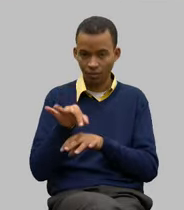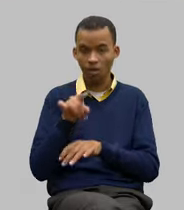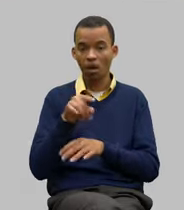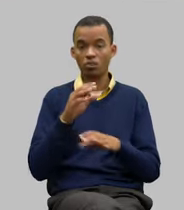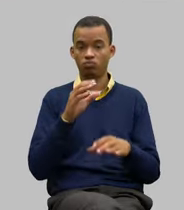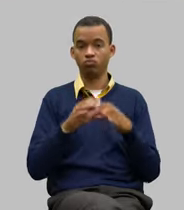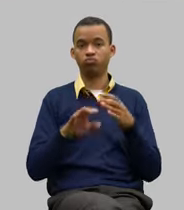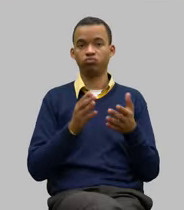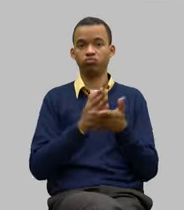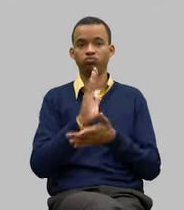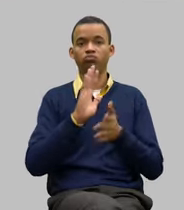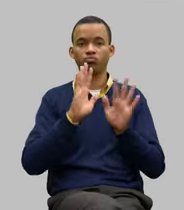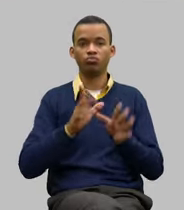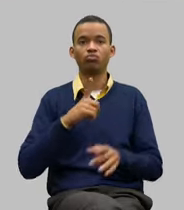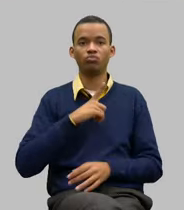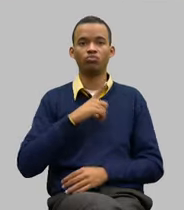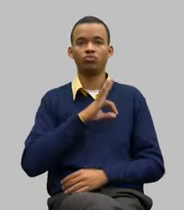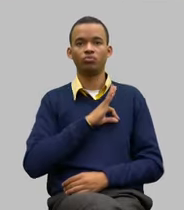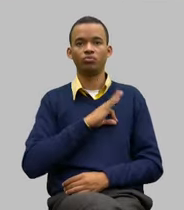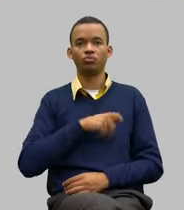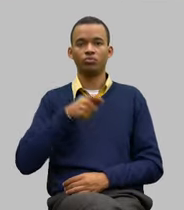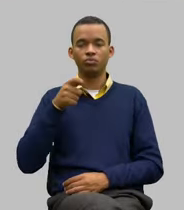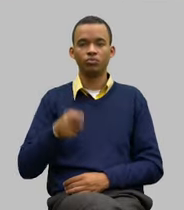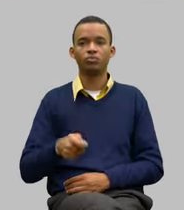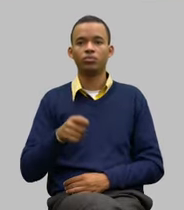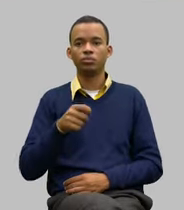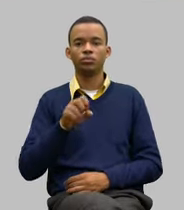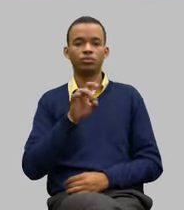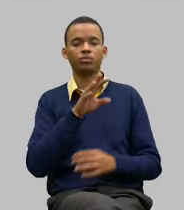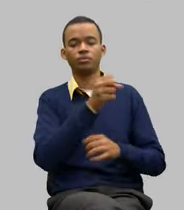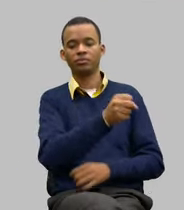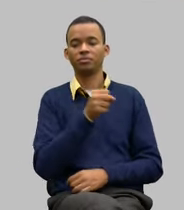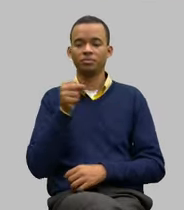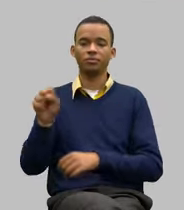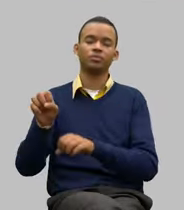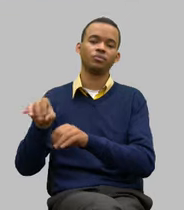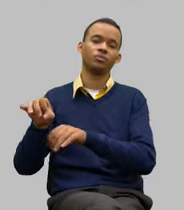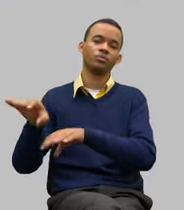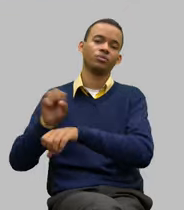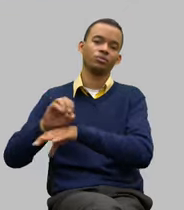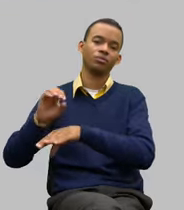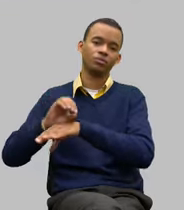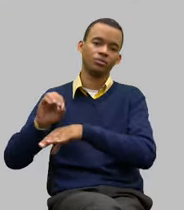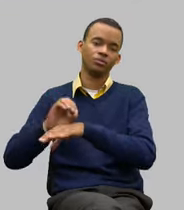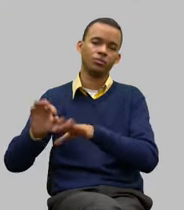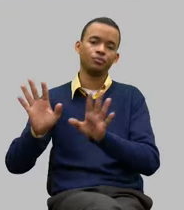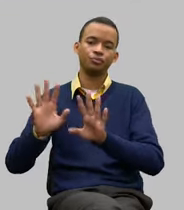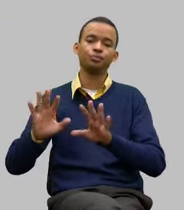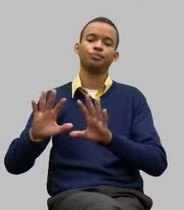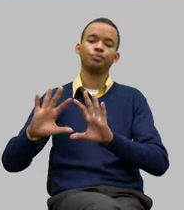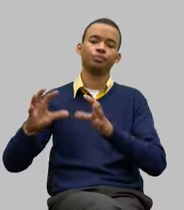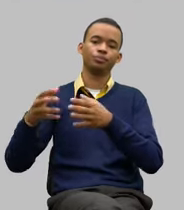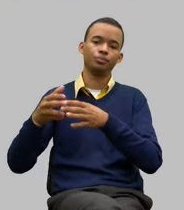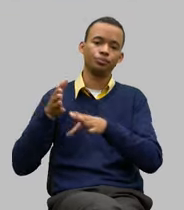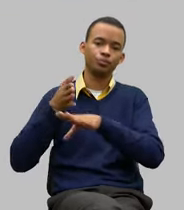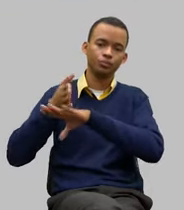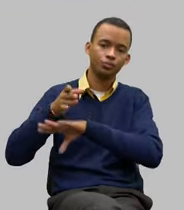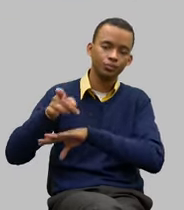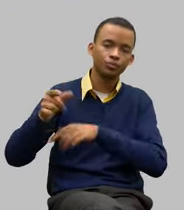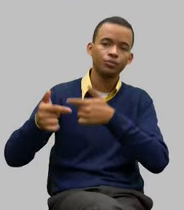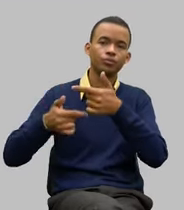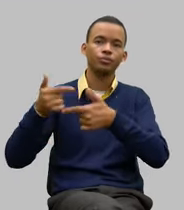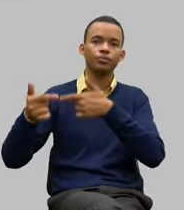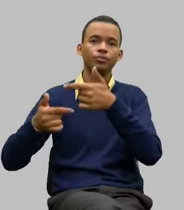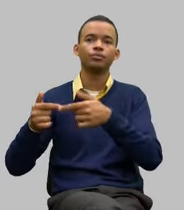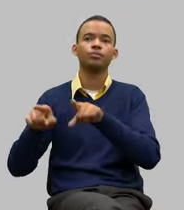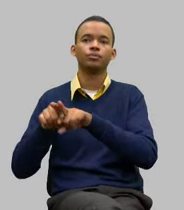eh palavra ele para a aula de oficina sim pra horta Comunitária lá dentro para aquela parte